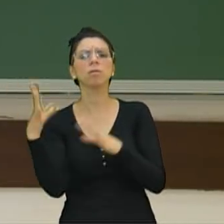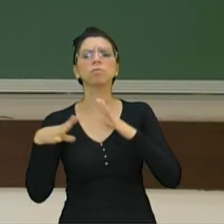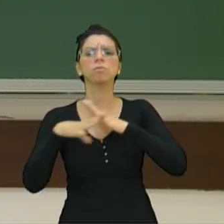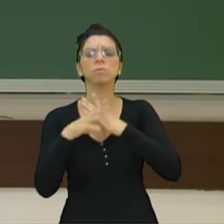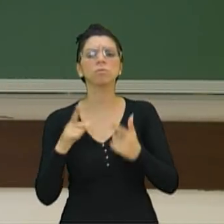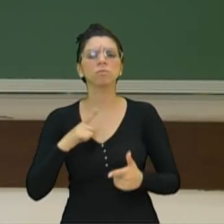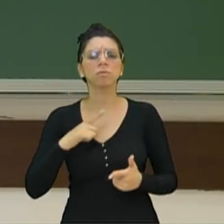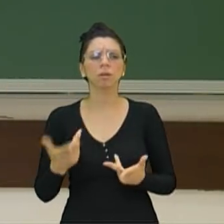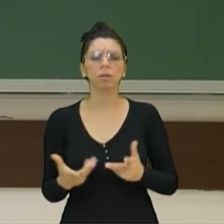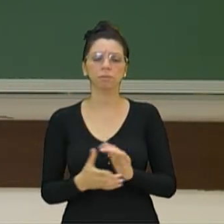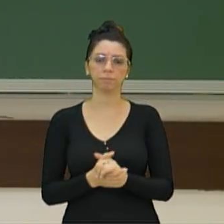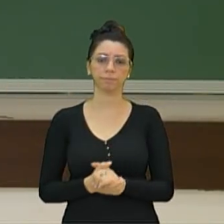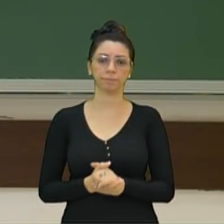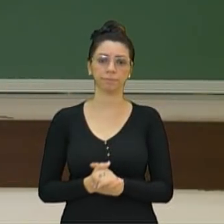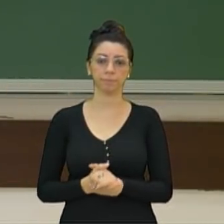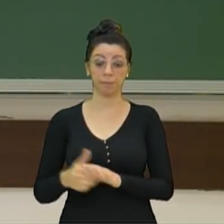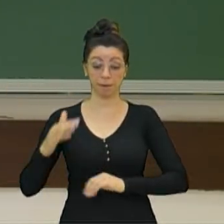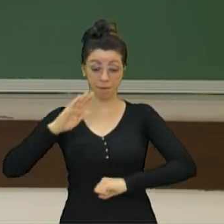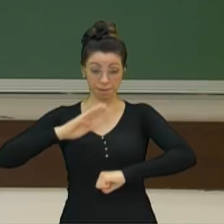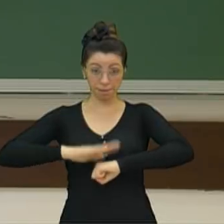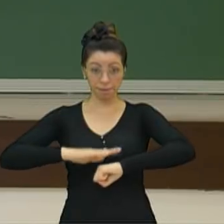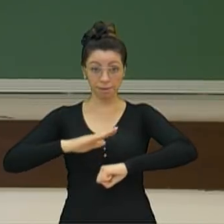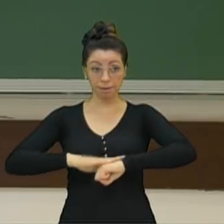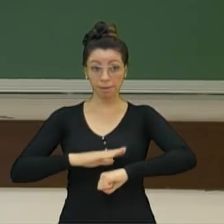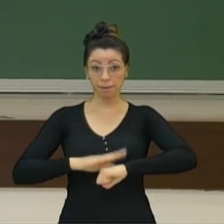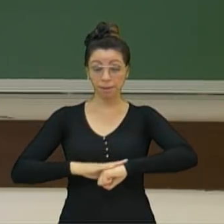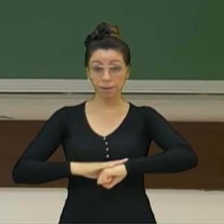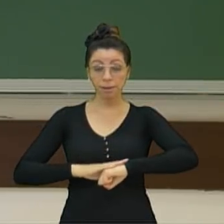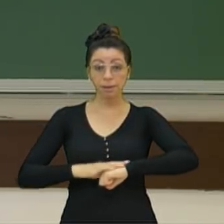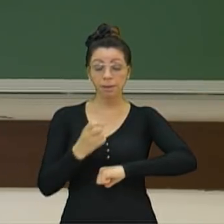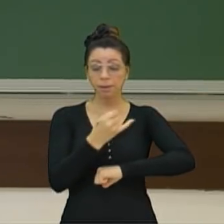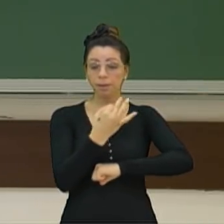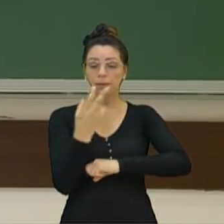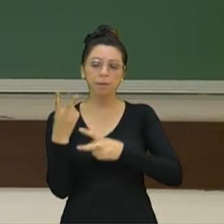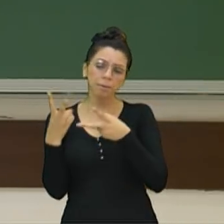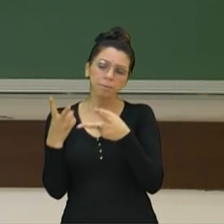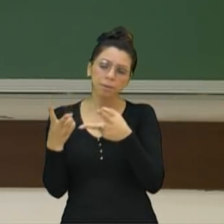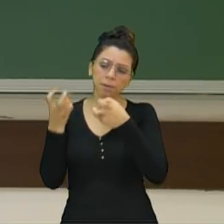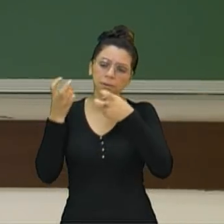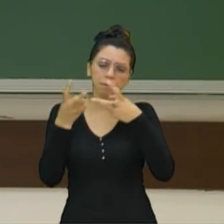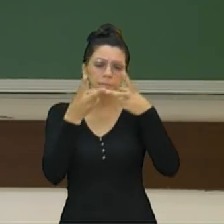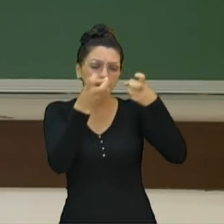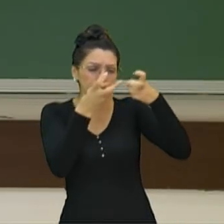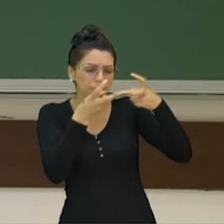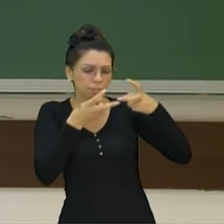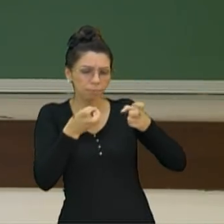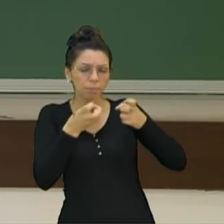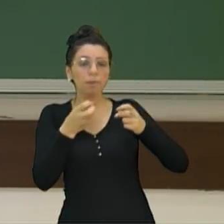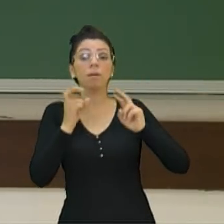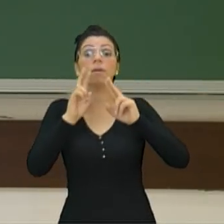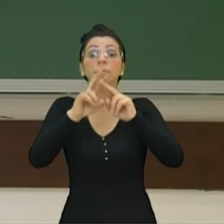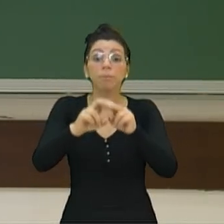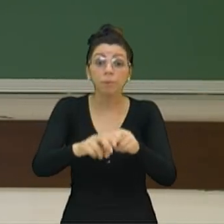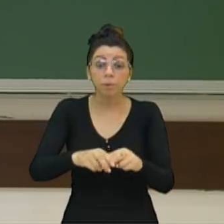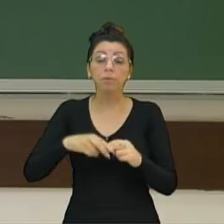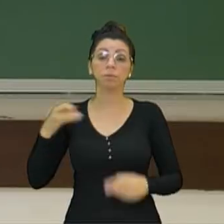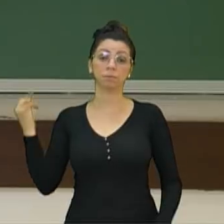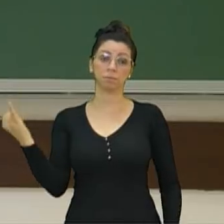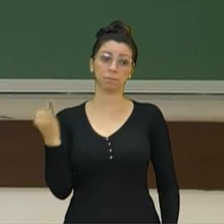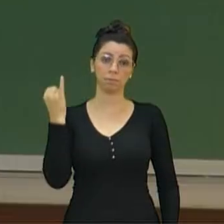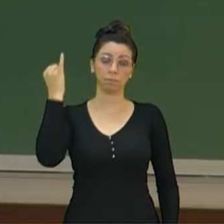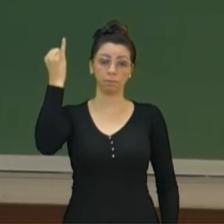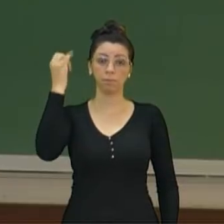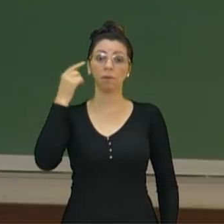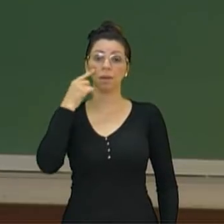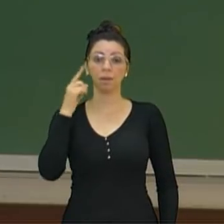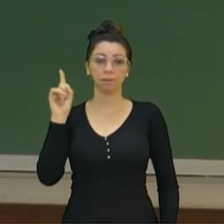tem. Eu contei pelas partes, eu identifiquei a parte do neurônio. Por isso é importante conhecermos as